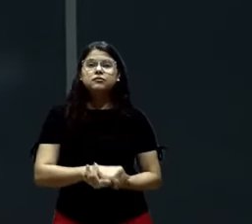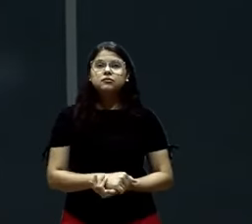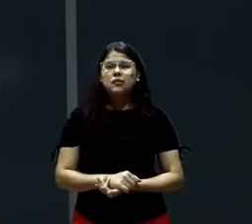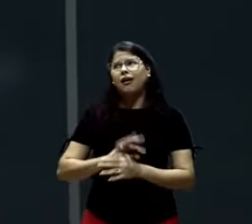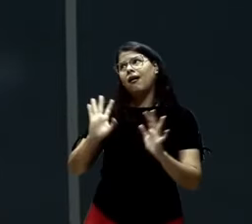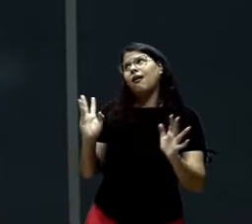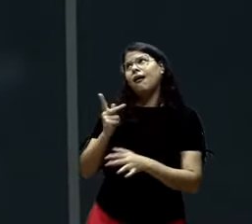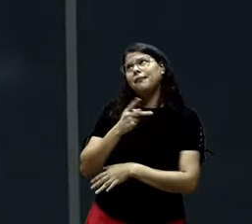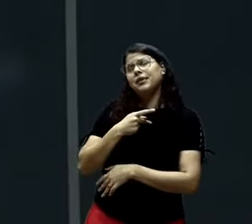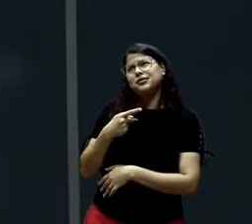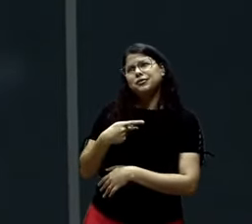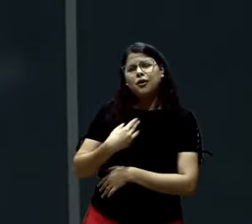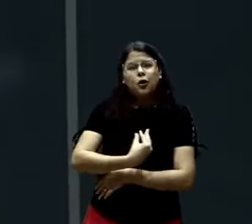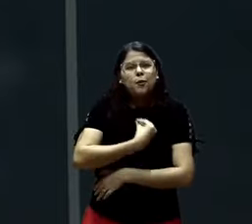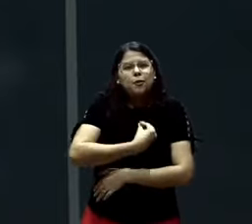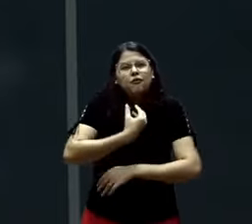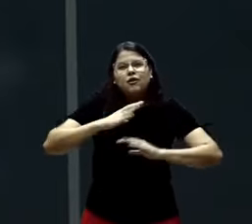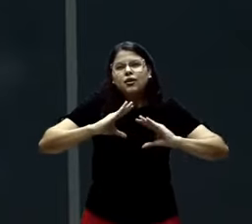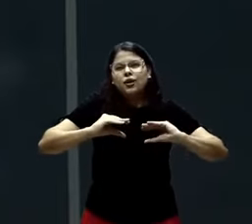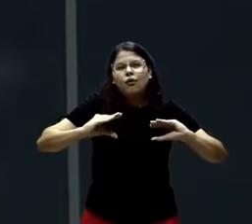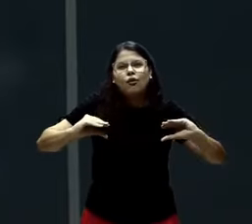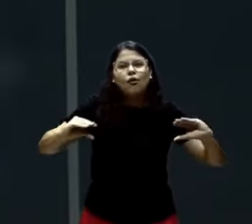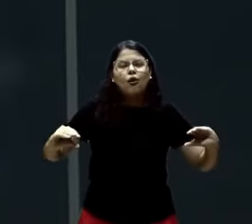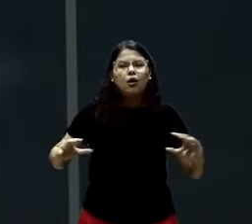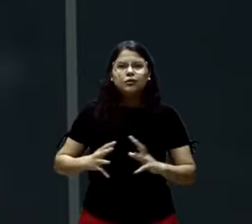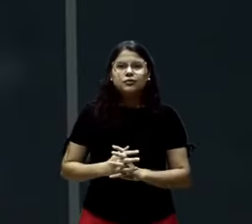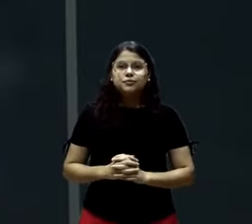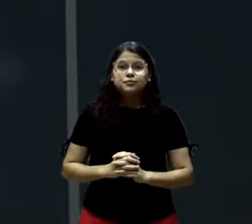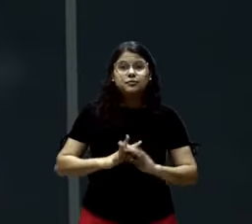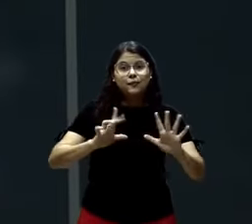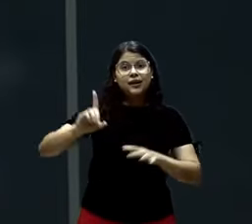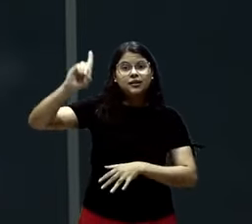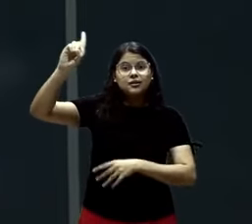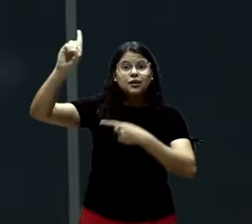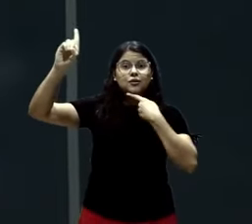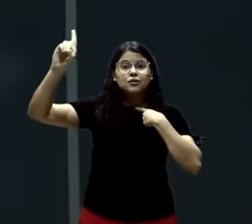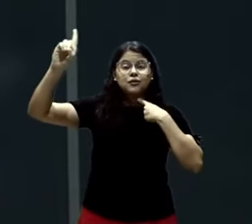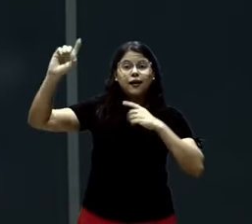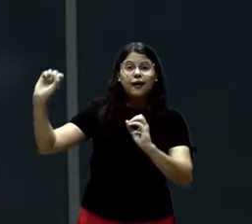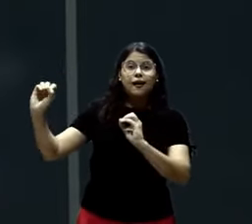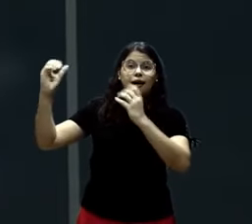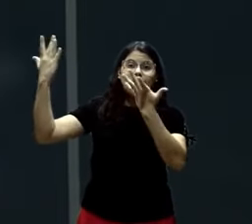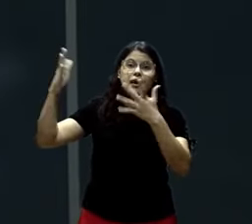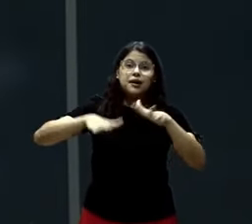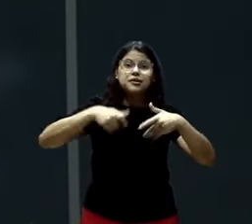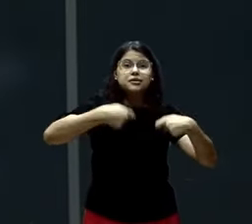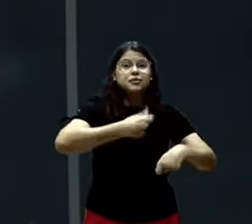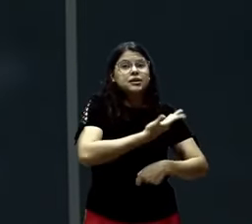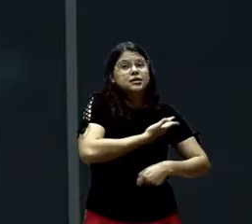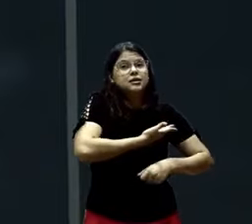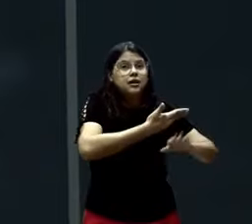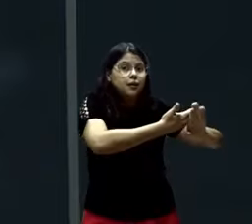Pastor, mas está tão confortável. É. Mas para acontecer a vontade dele na sua vida, essa companhia, aquela